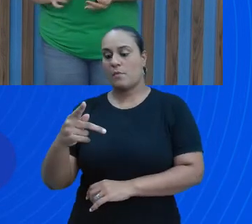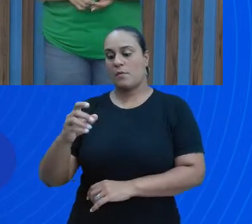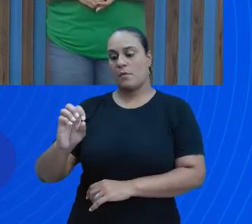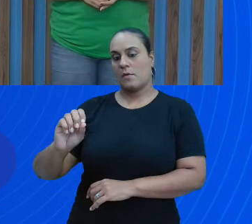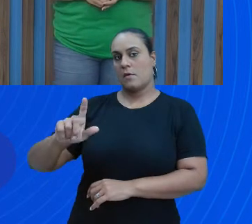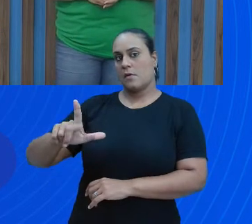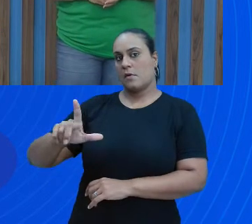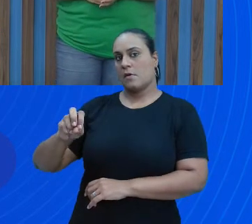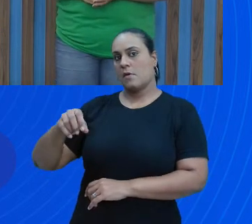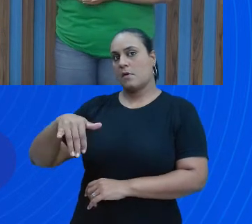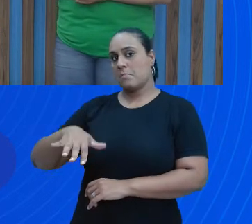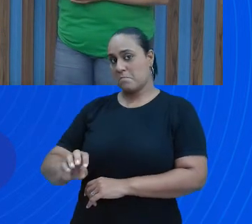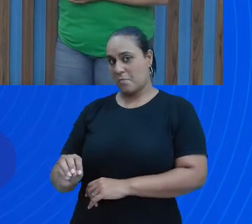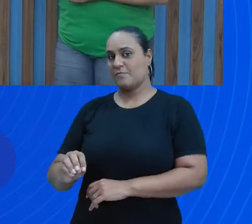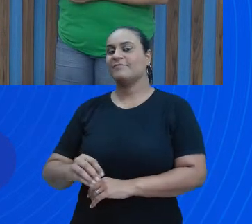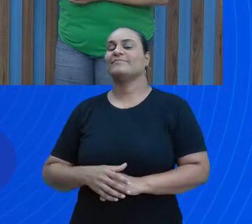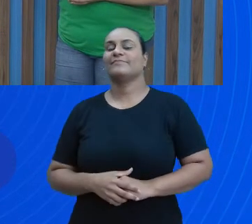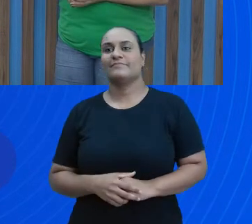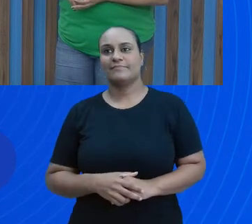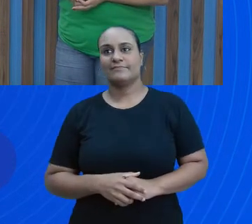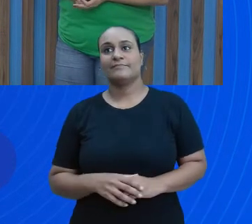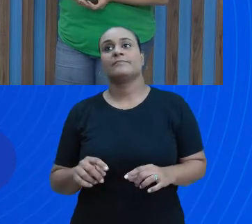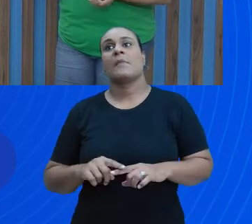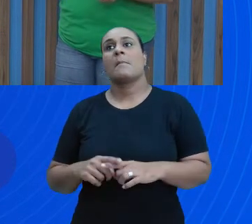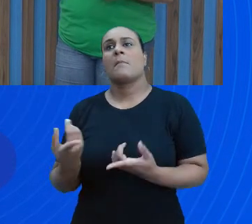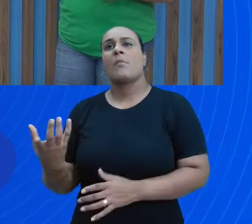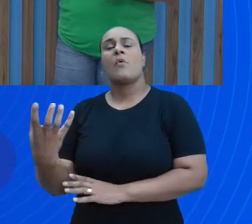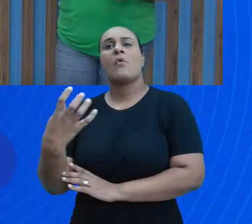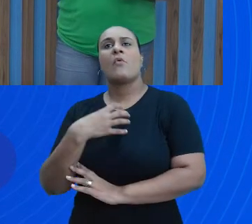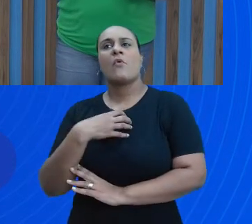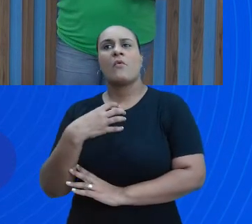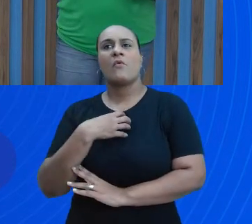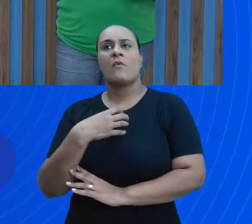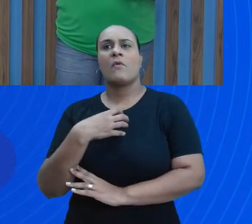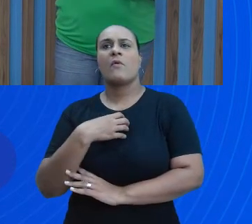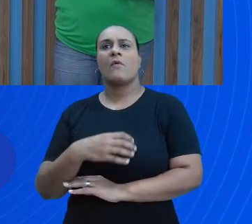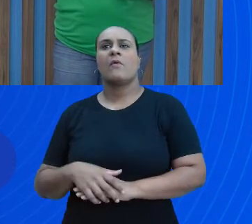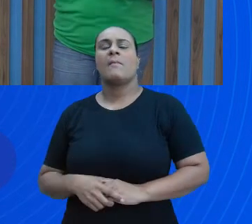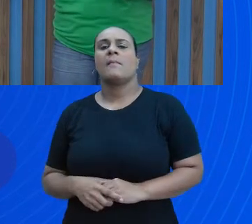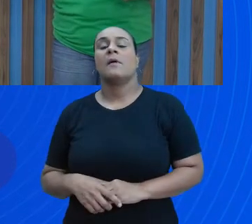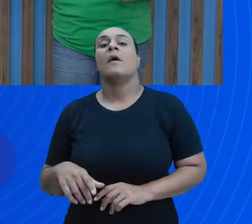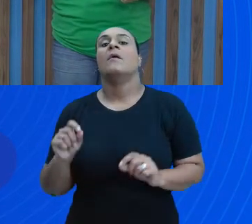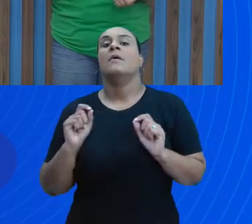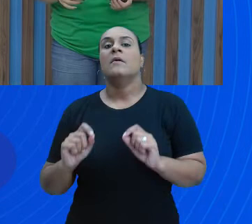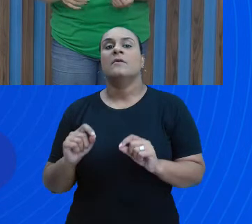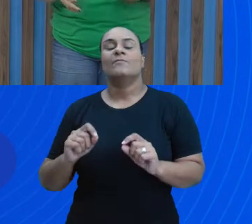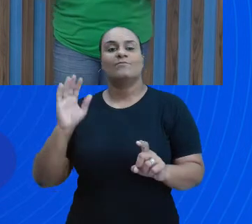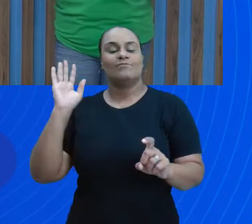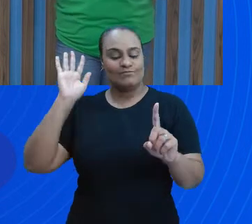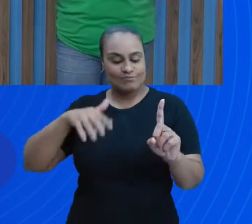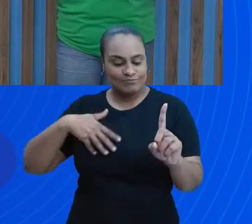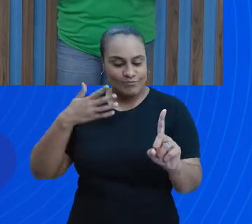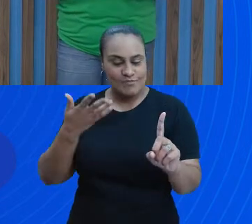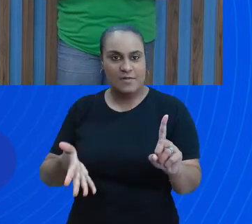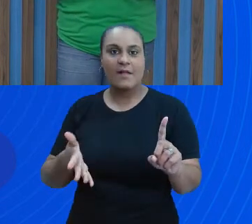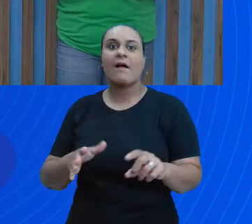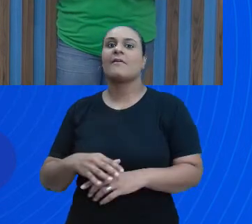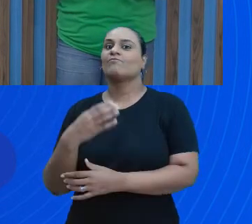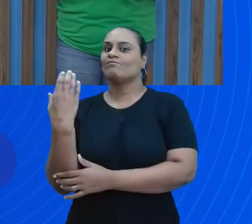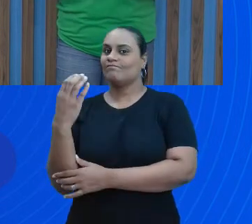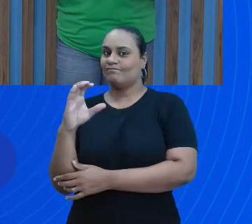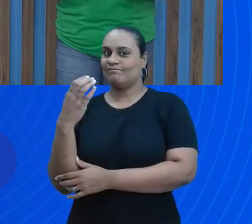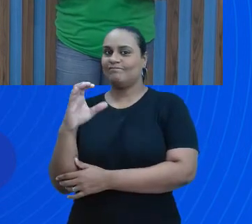polônio. Pois é. Mais uma forma aqui, ó, que é homenagem a um